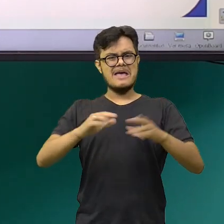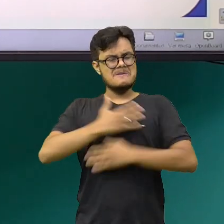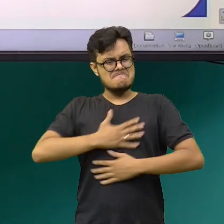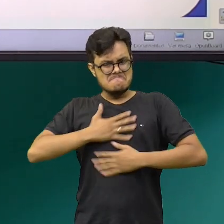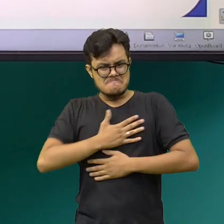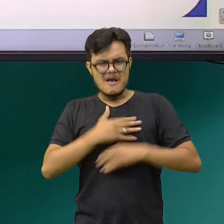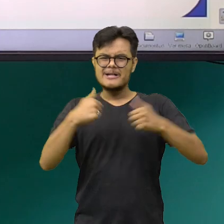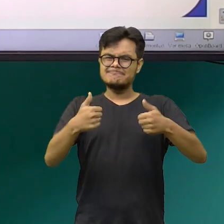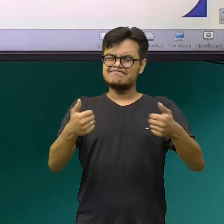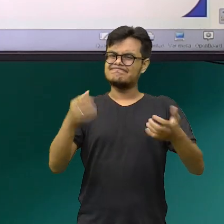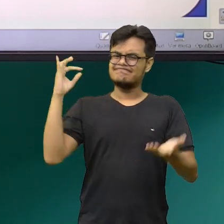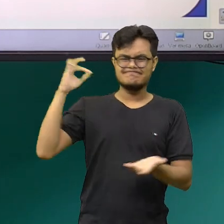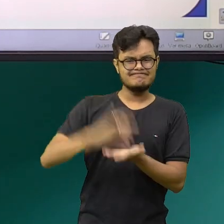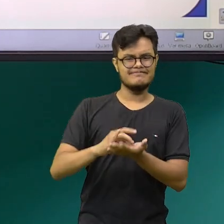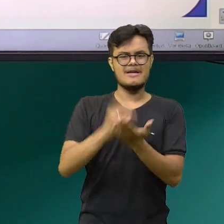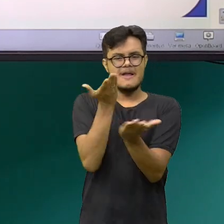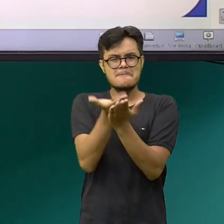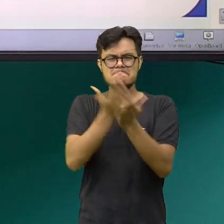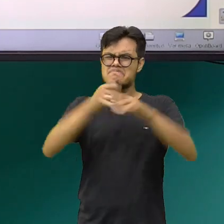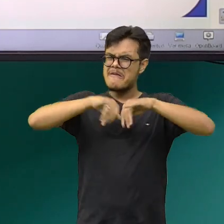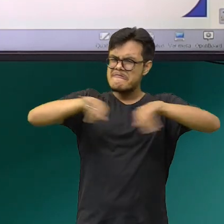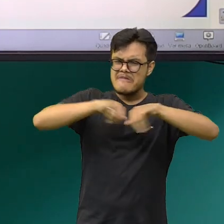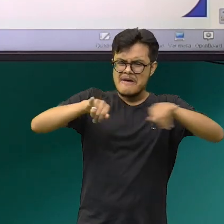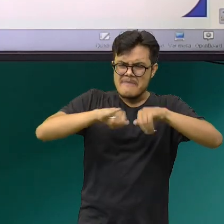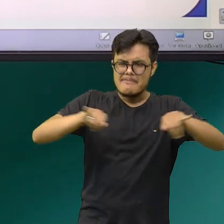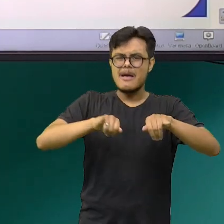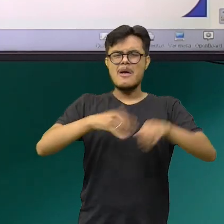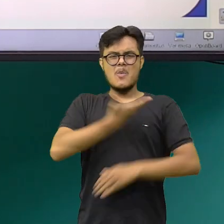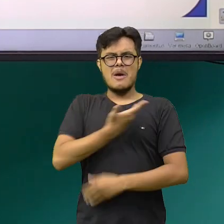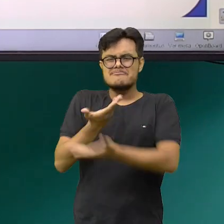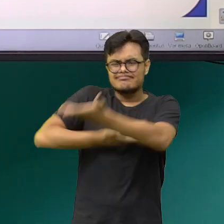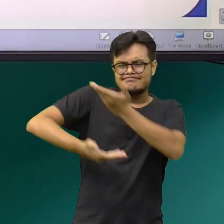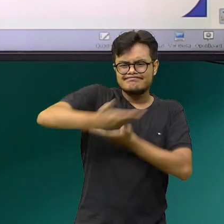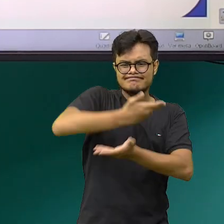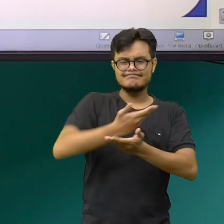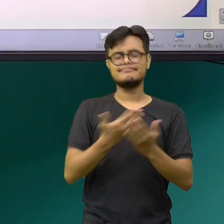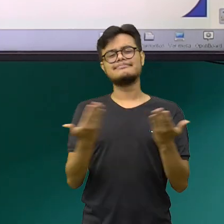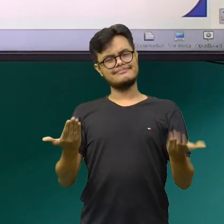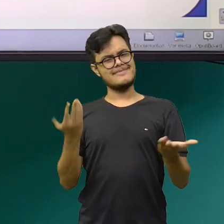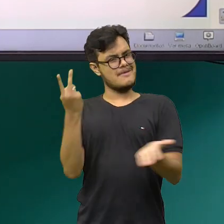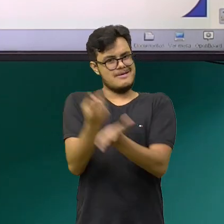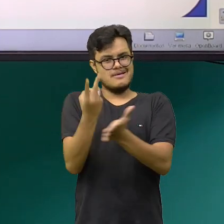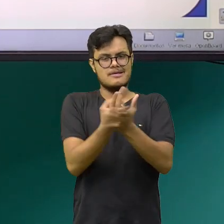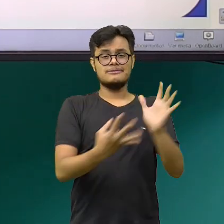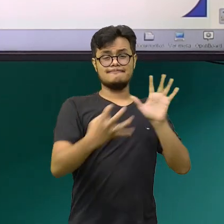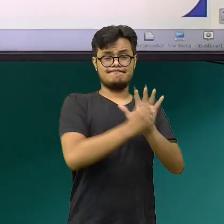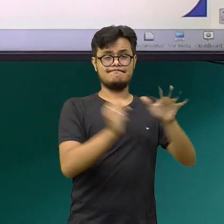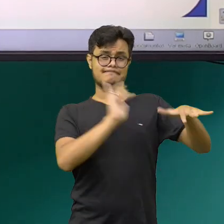curtido demais essa aula, compartilhe muito aos seus amigos e, ó, sigam aí nas